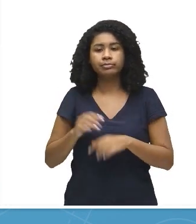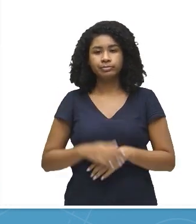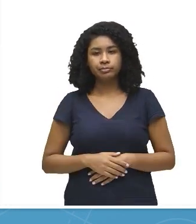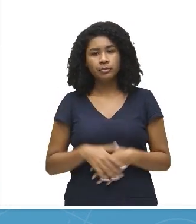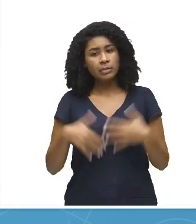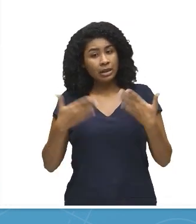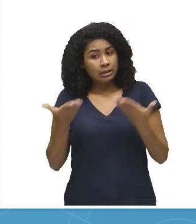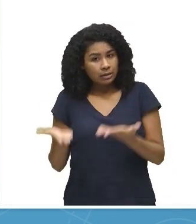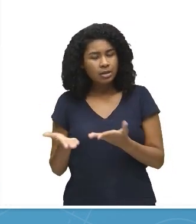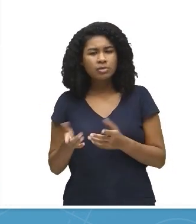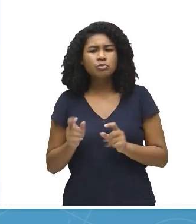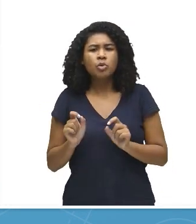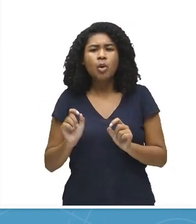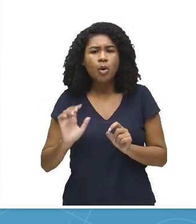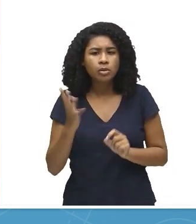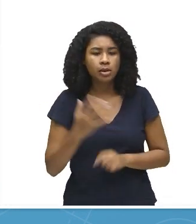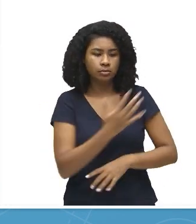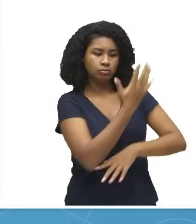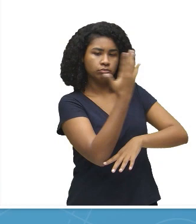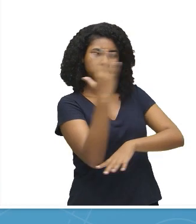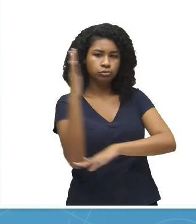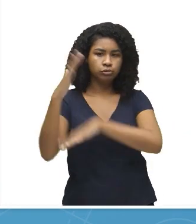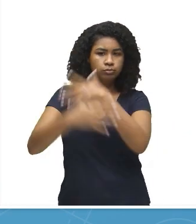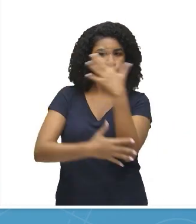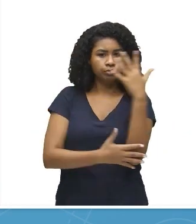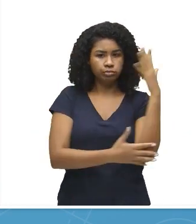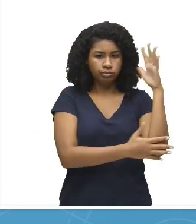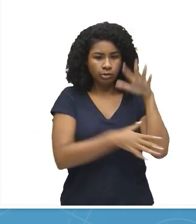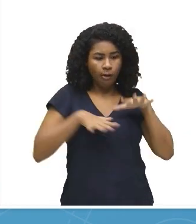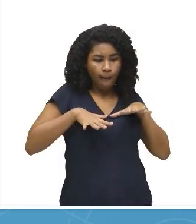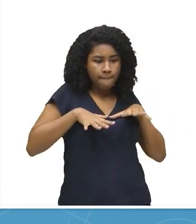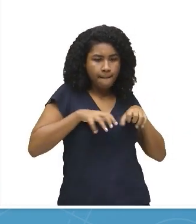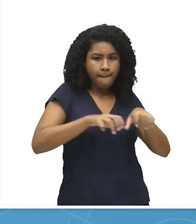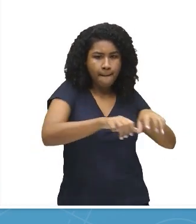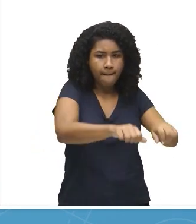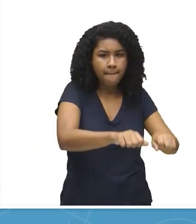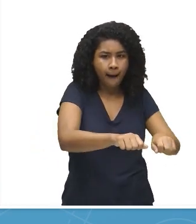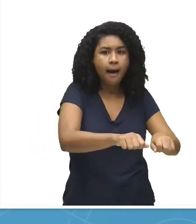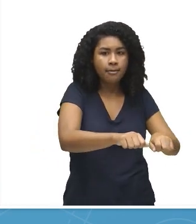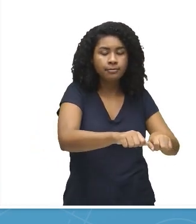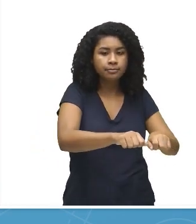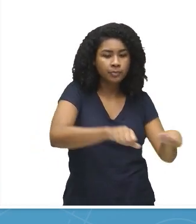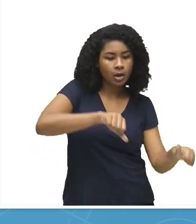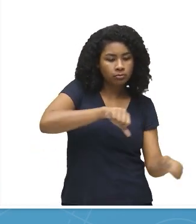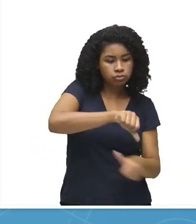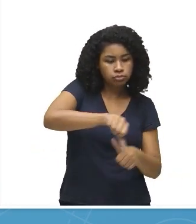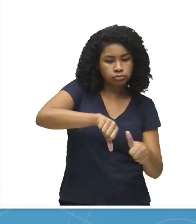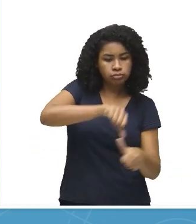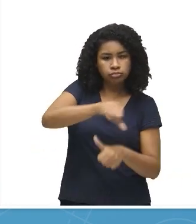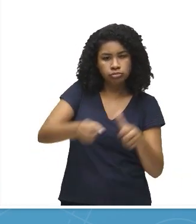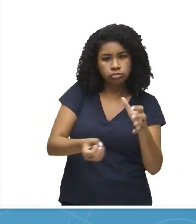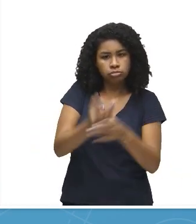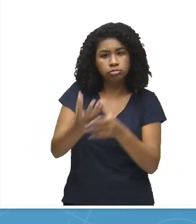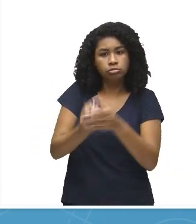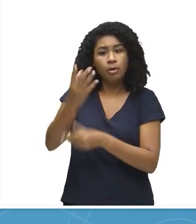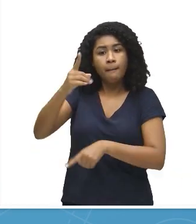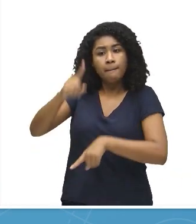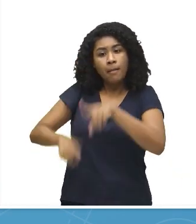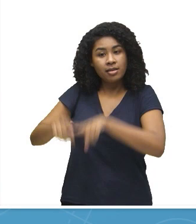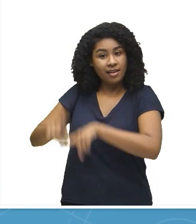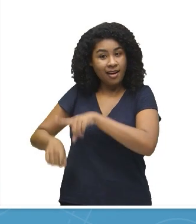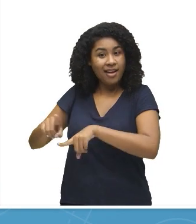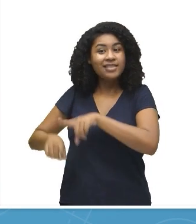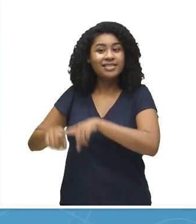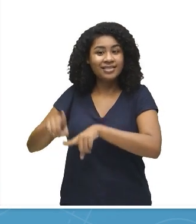a matéria-prima, né, que é retirada ali da natureza, em produtos. Então, tudo que nós consumimos